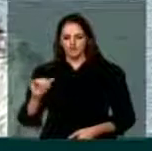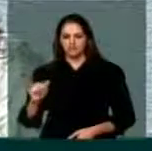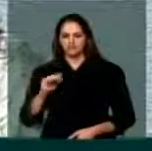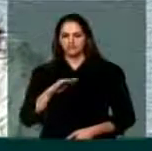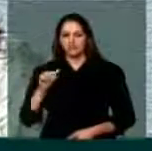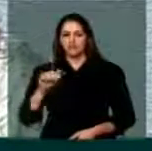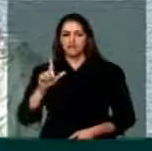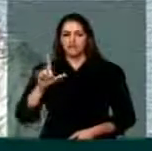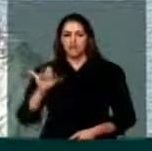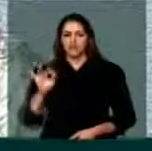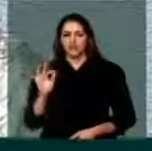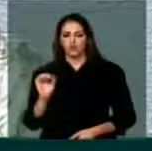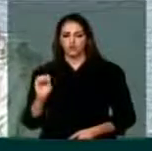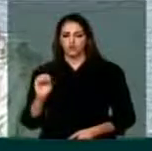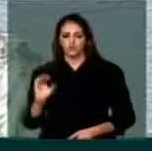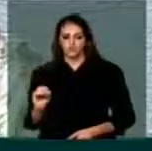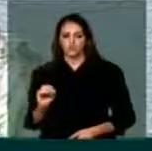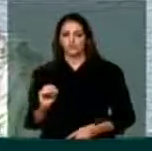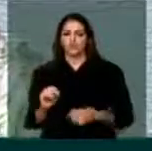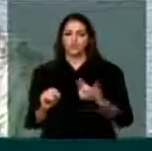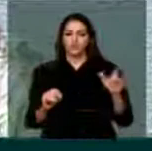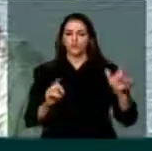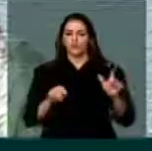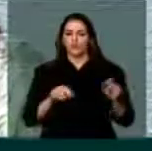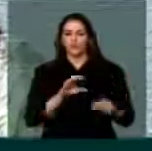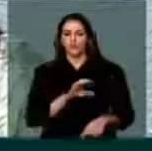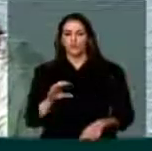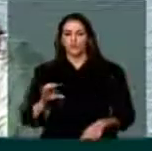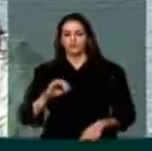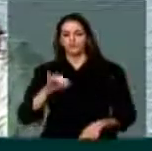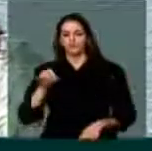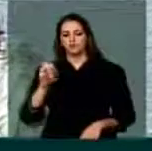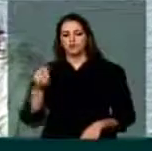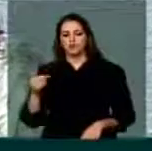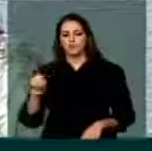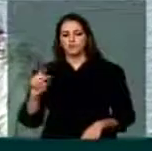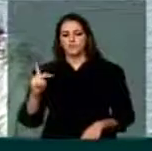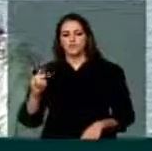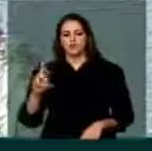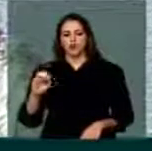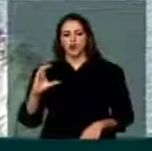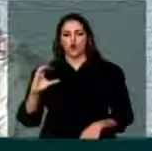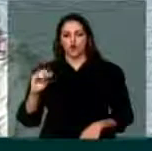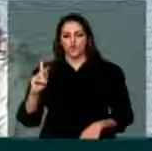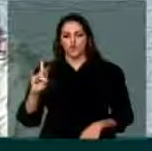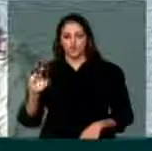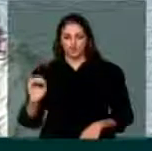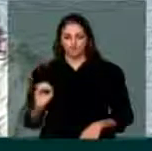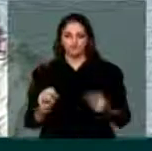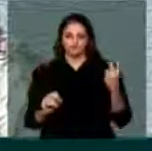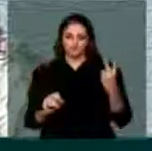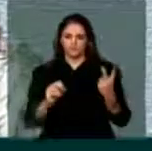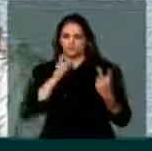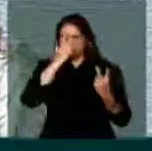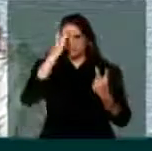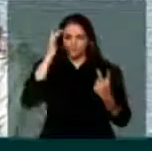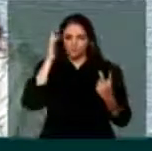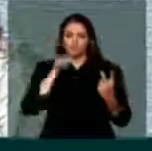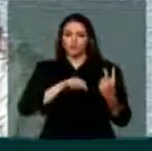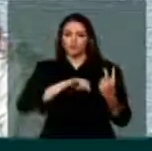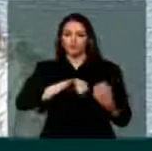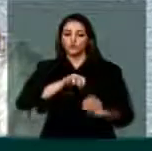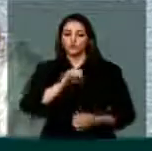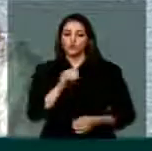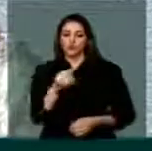é cunhado do seu João Procópio. A informação que eu tenho, segundo o que eles diziam, foi o seu João